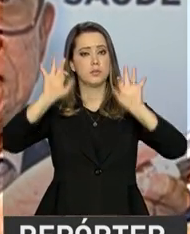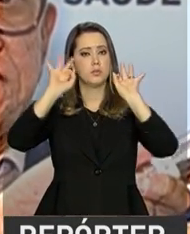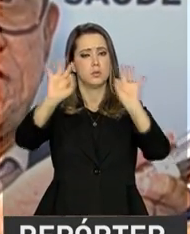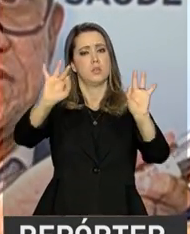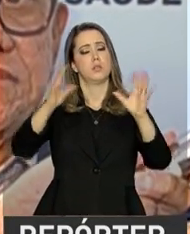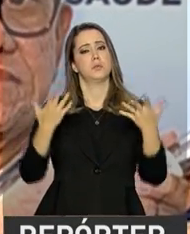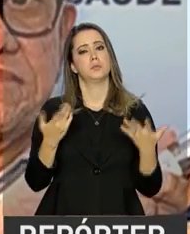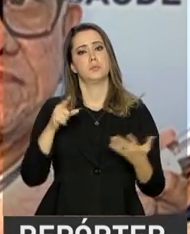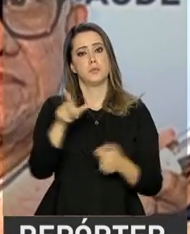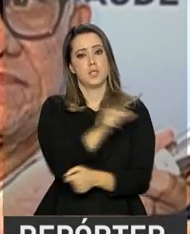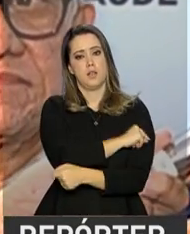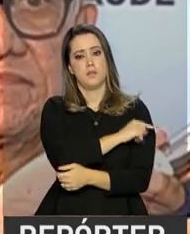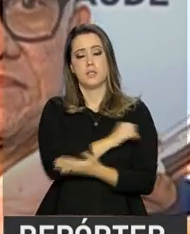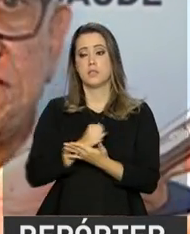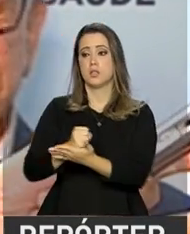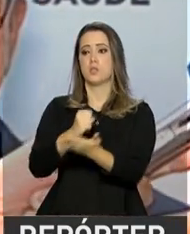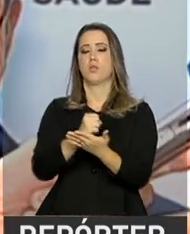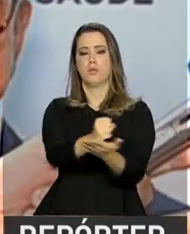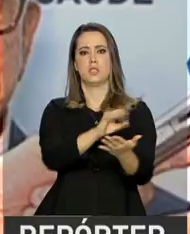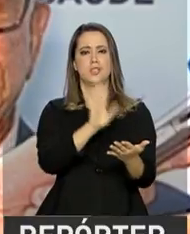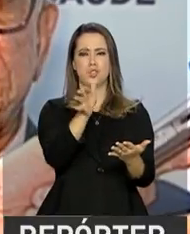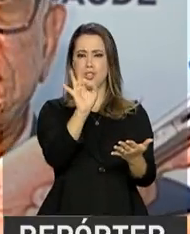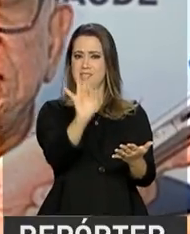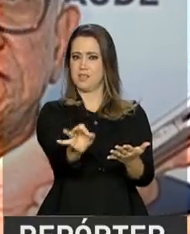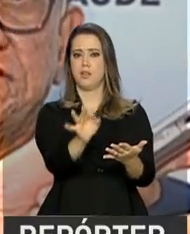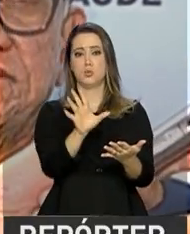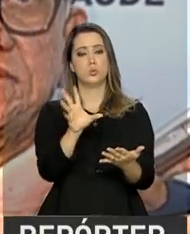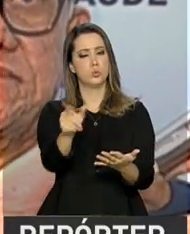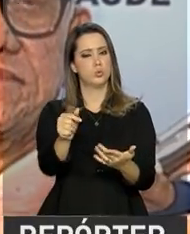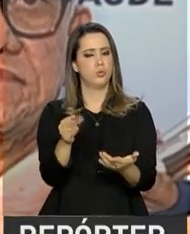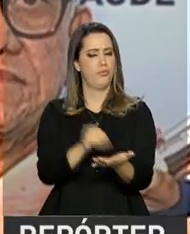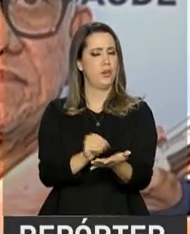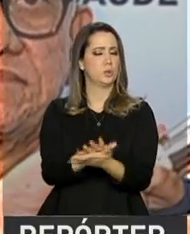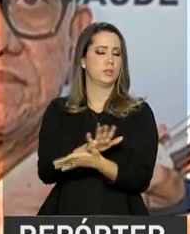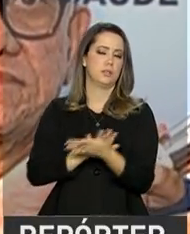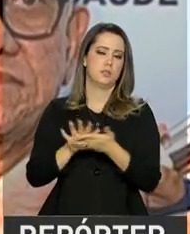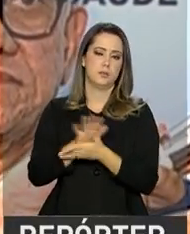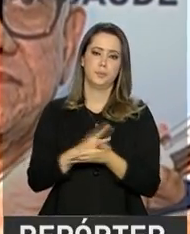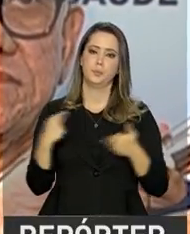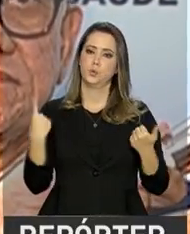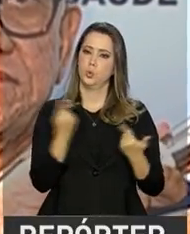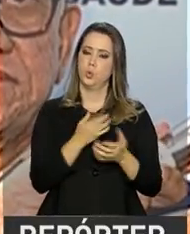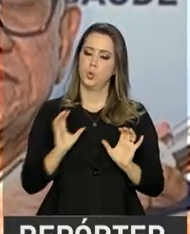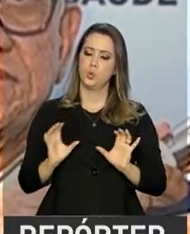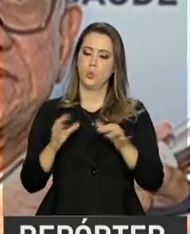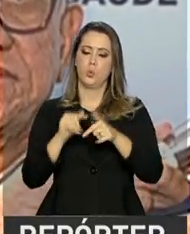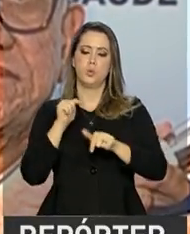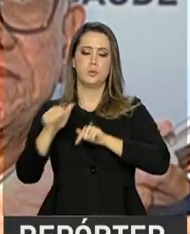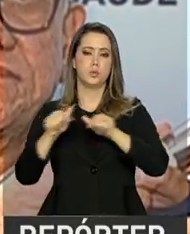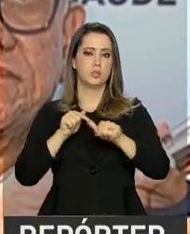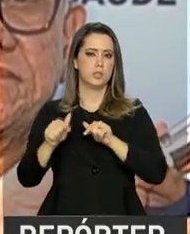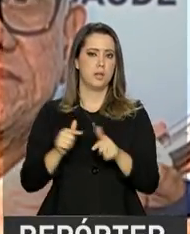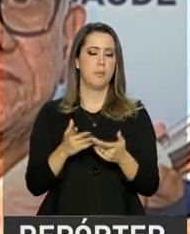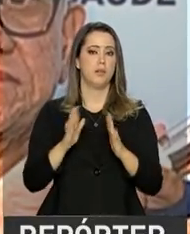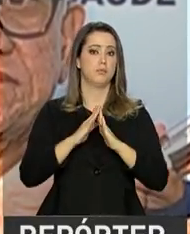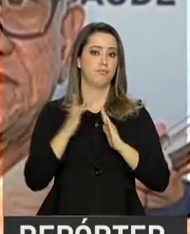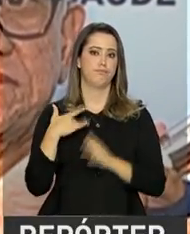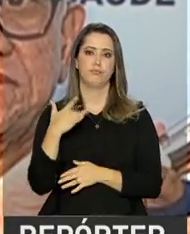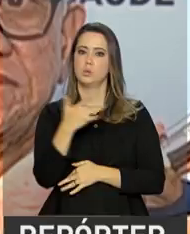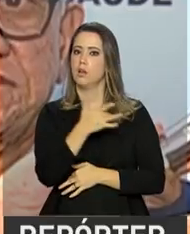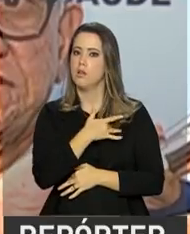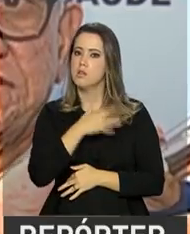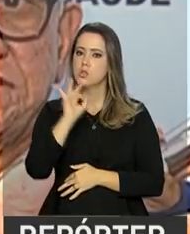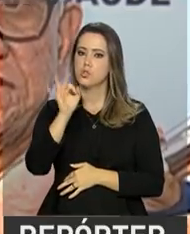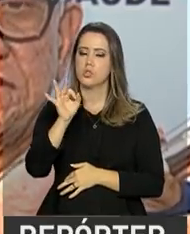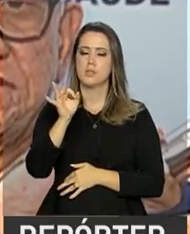as vacinas estão entregues os selinhos o nossos agentes 12 unidades de saúde todos